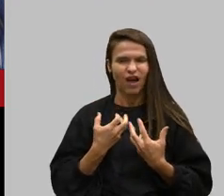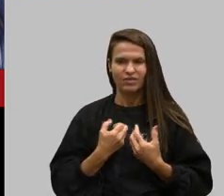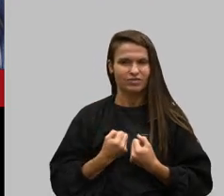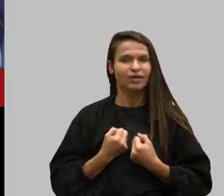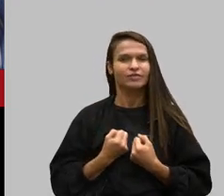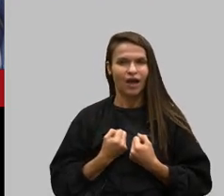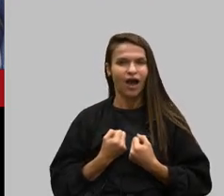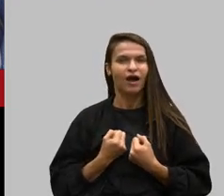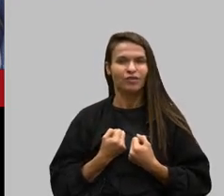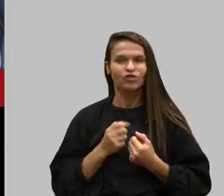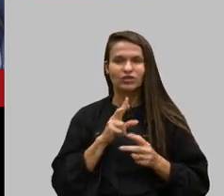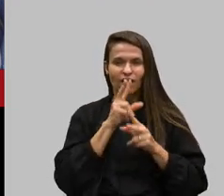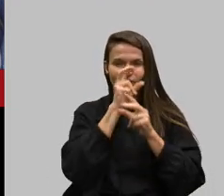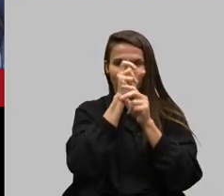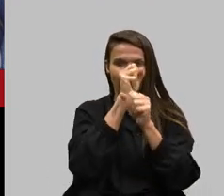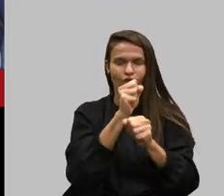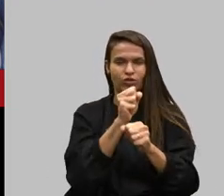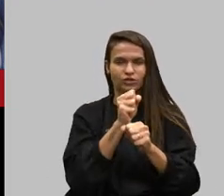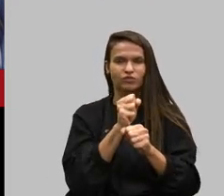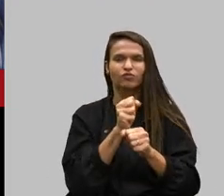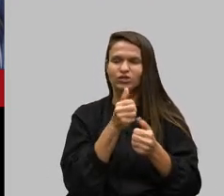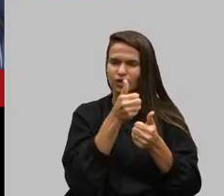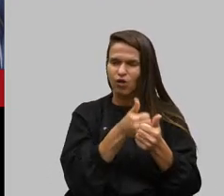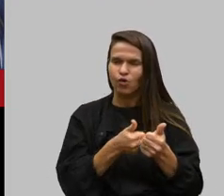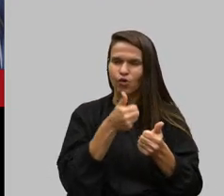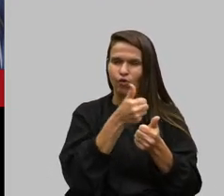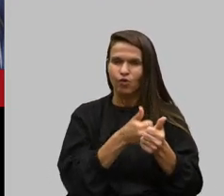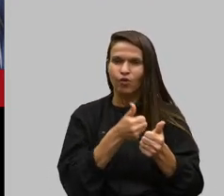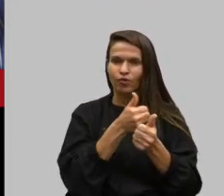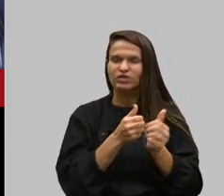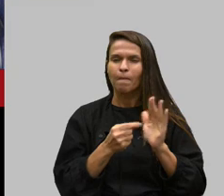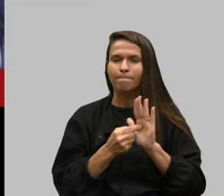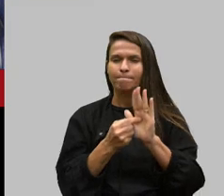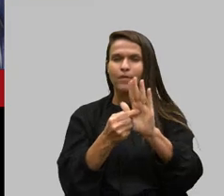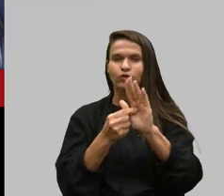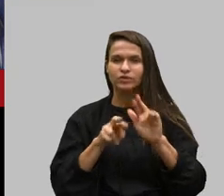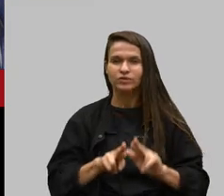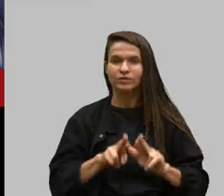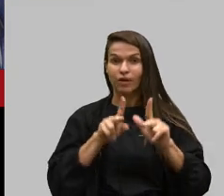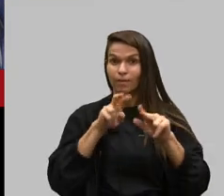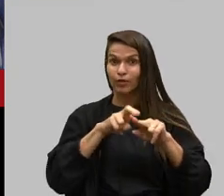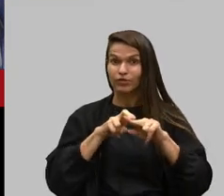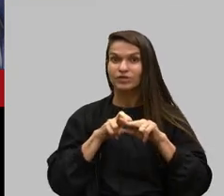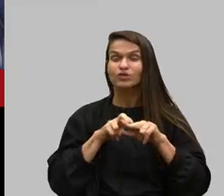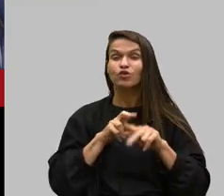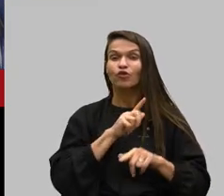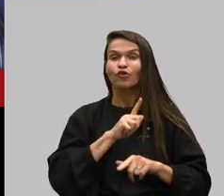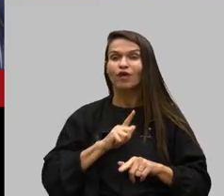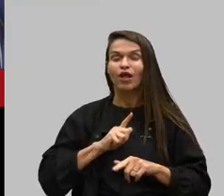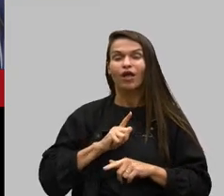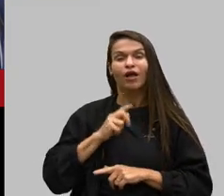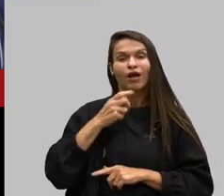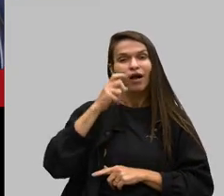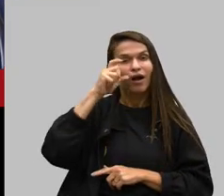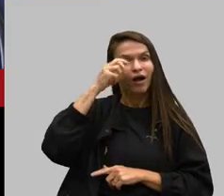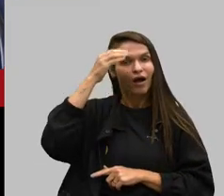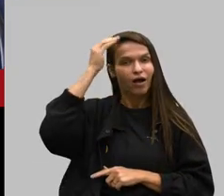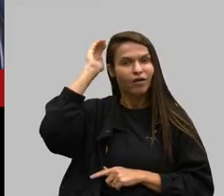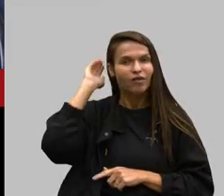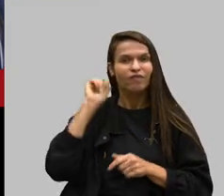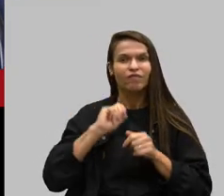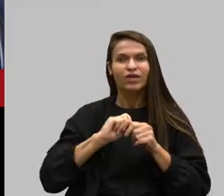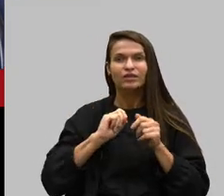você é forte você é guerreiro você é diferenciado e é por isso que o governador Romeu Zema fez um